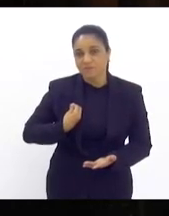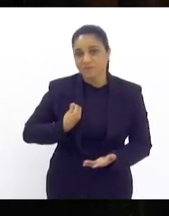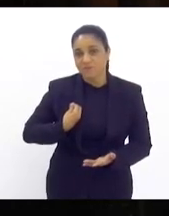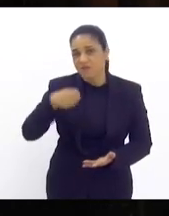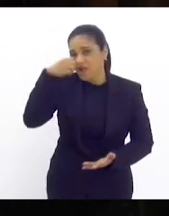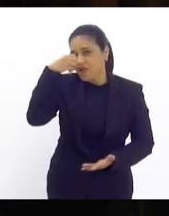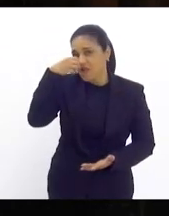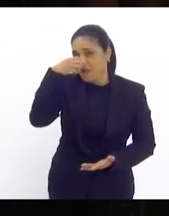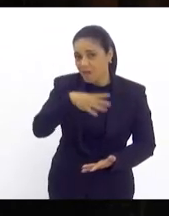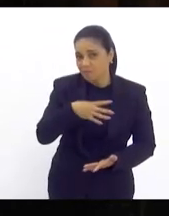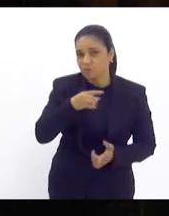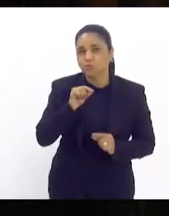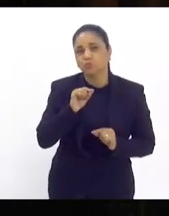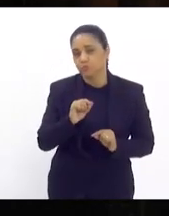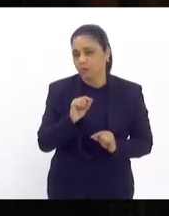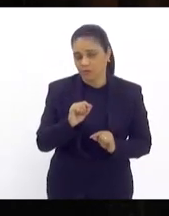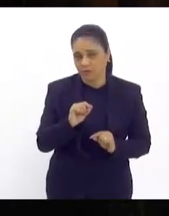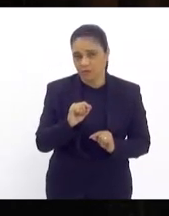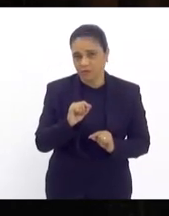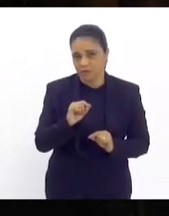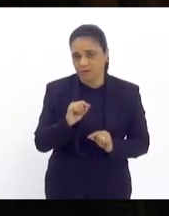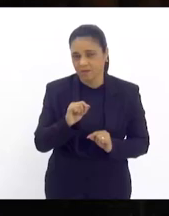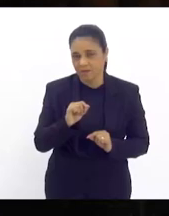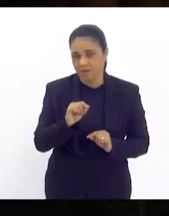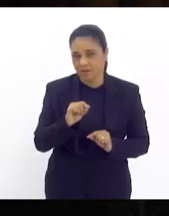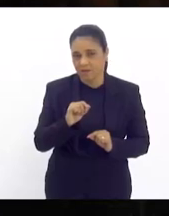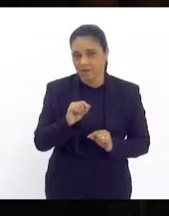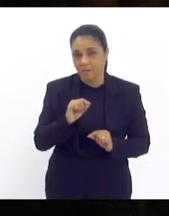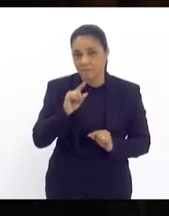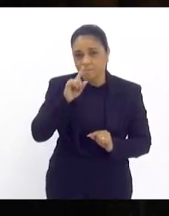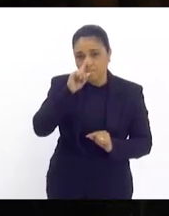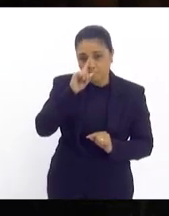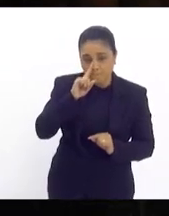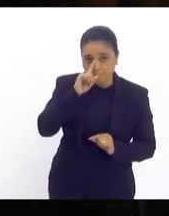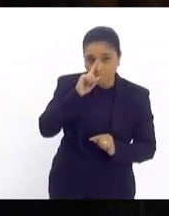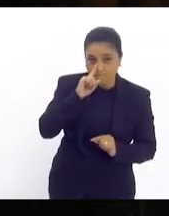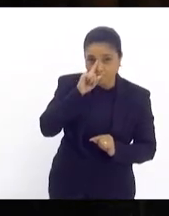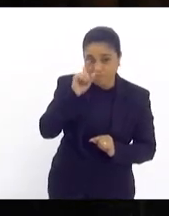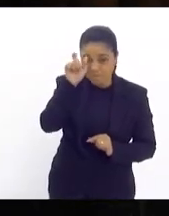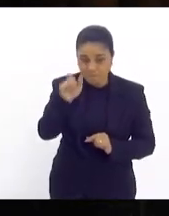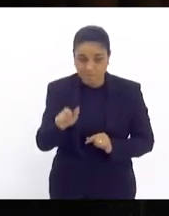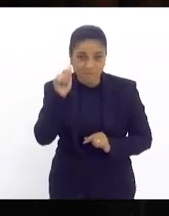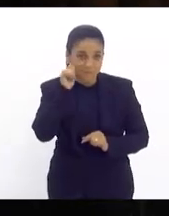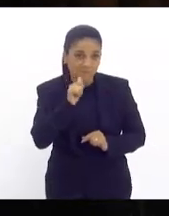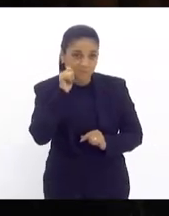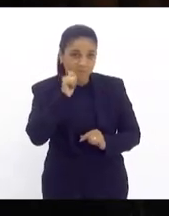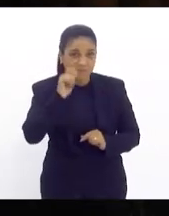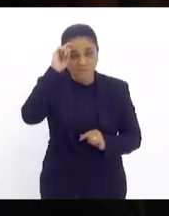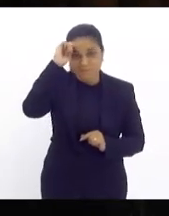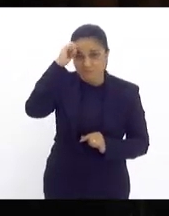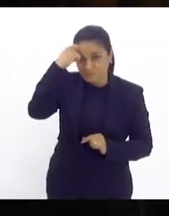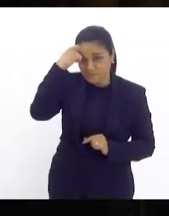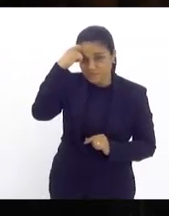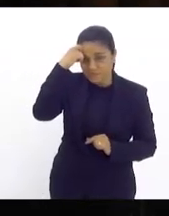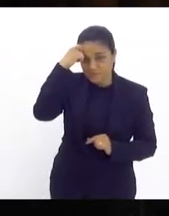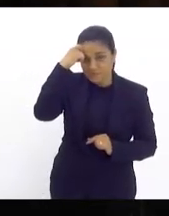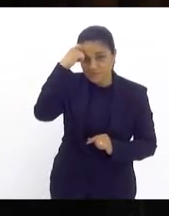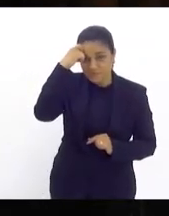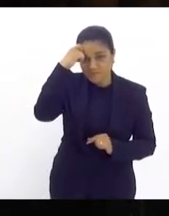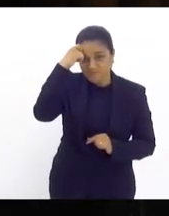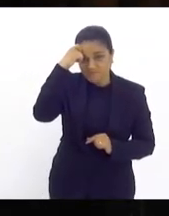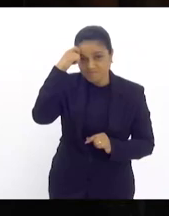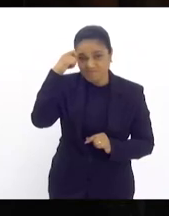absurdamente uma questão de risco para as mulheres as mulheres pretas que estão